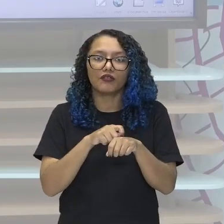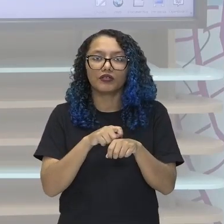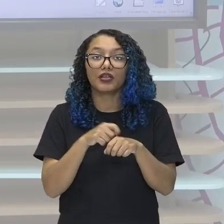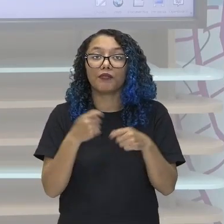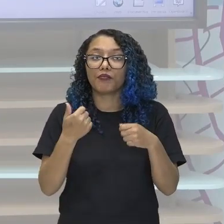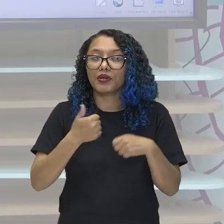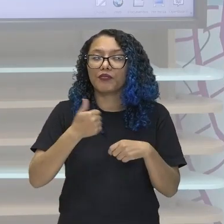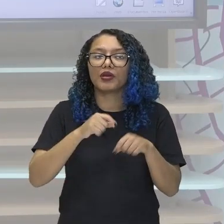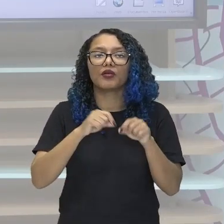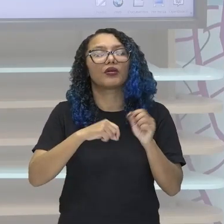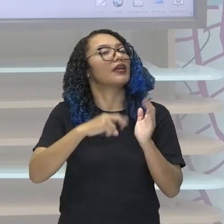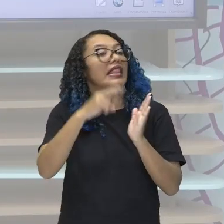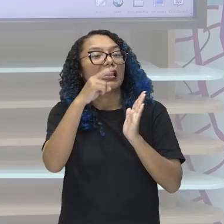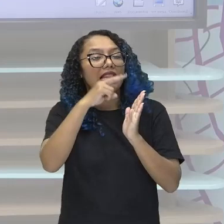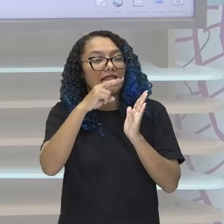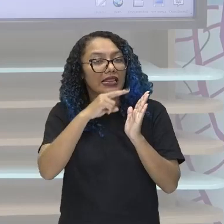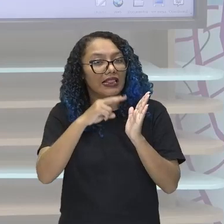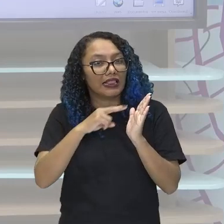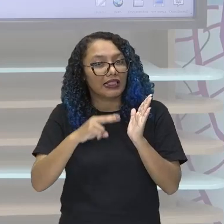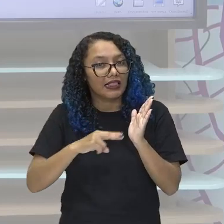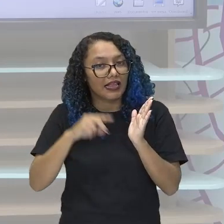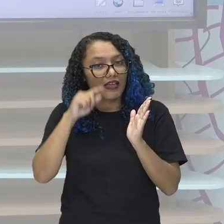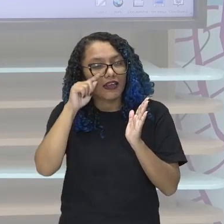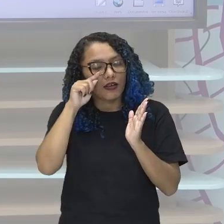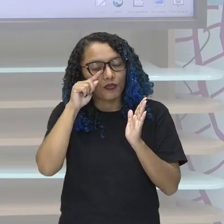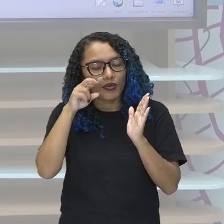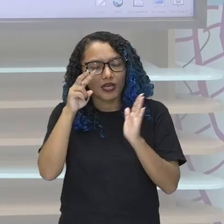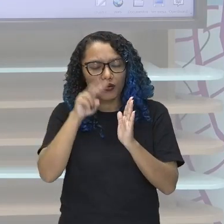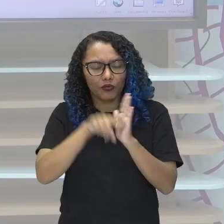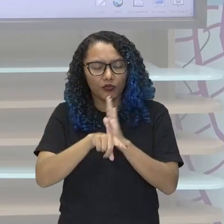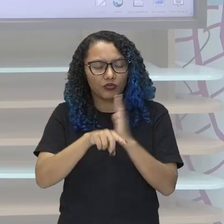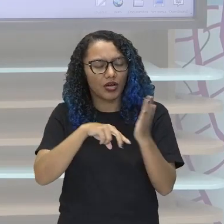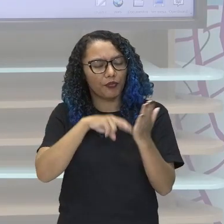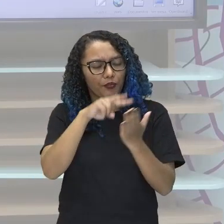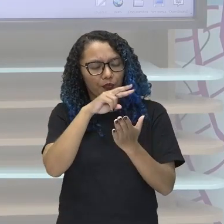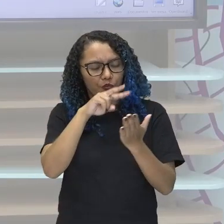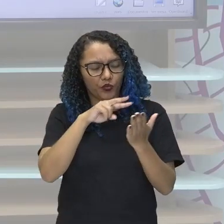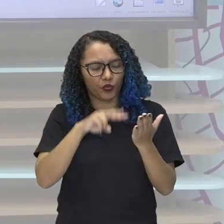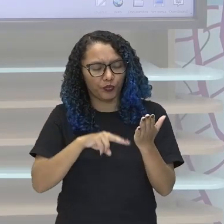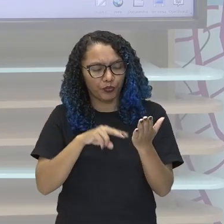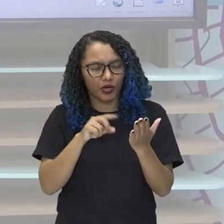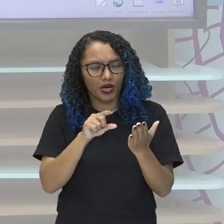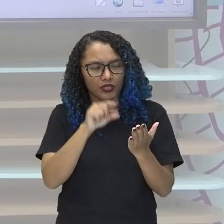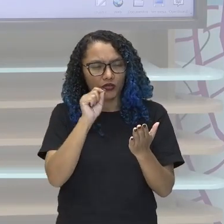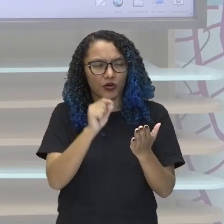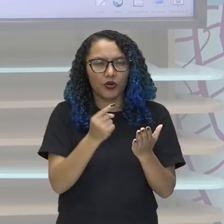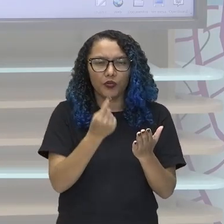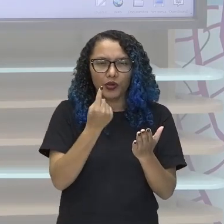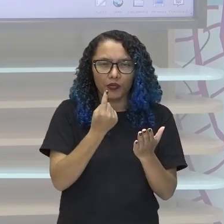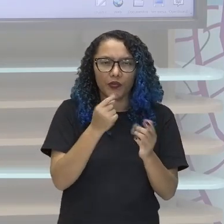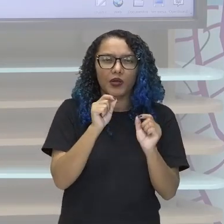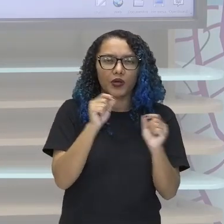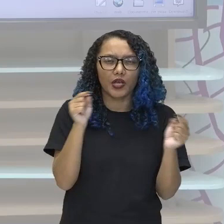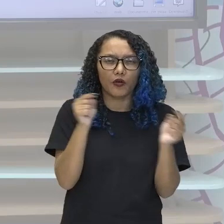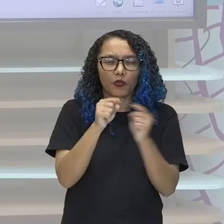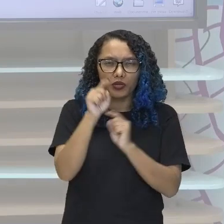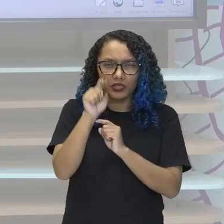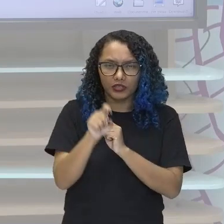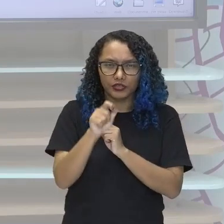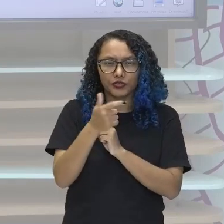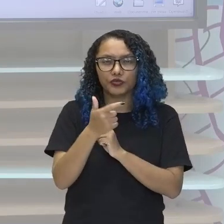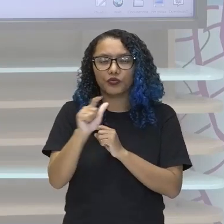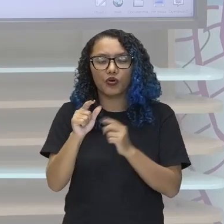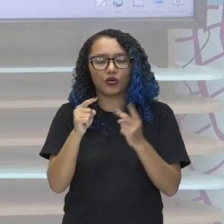identificar o primeiro objeto, você então vai ser X. Depois, o segundo objeto, ele vai